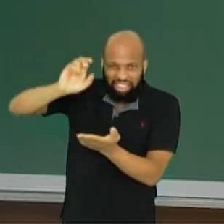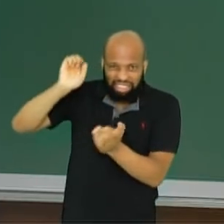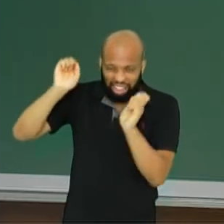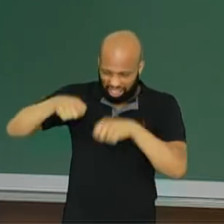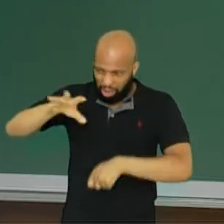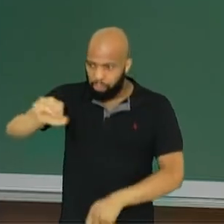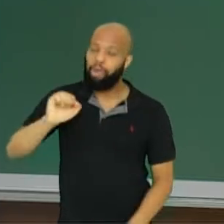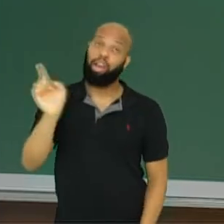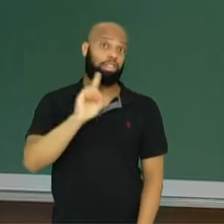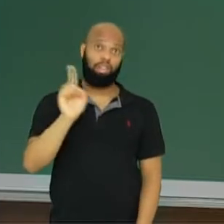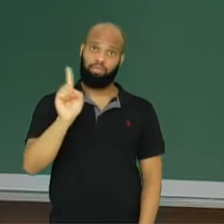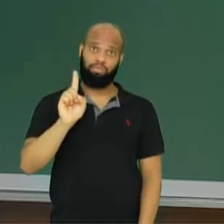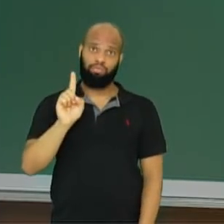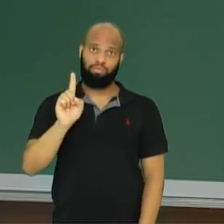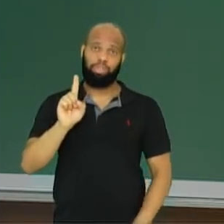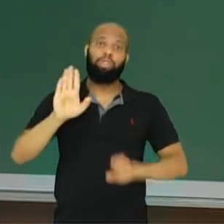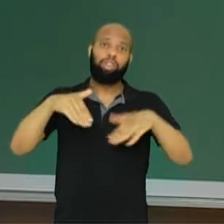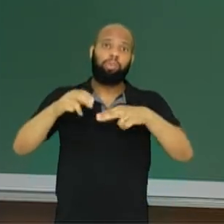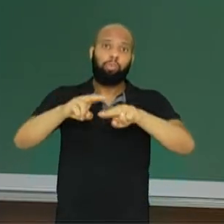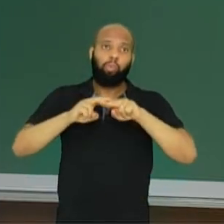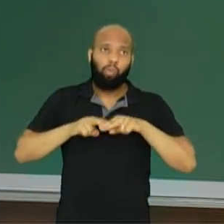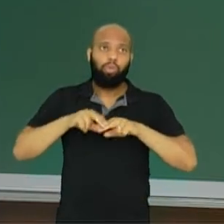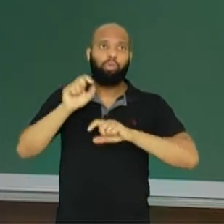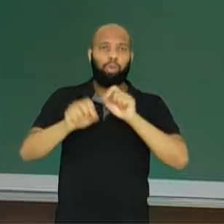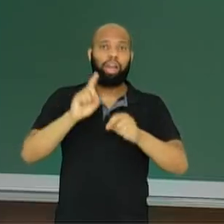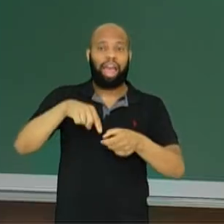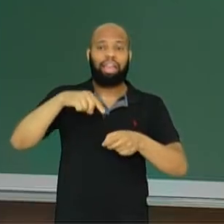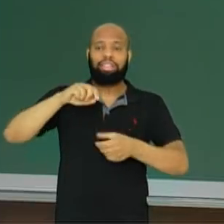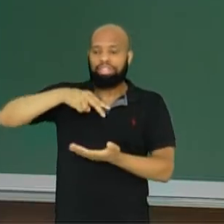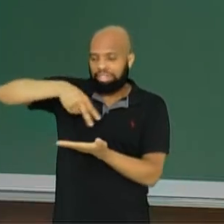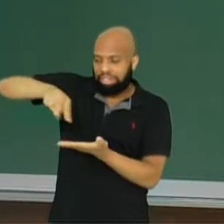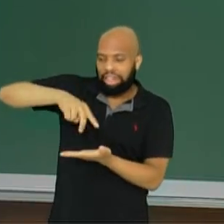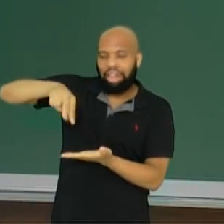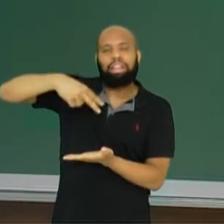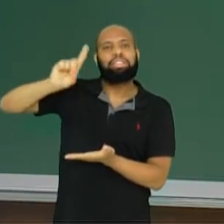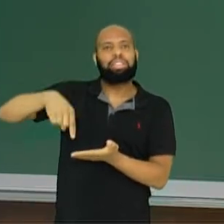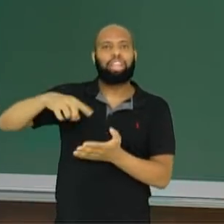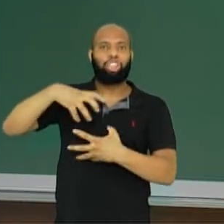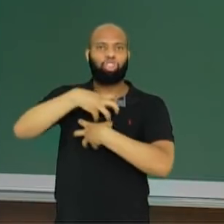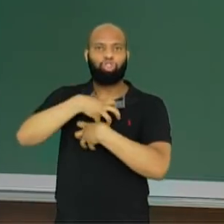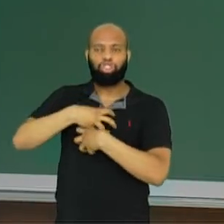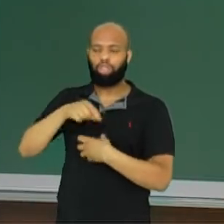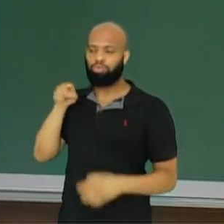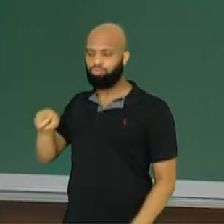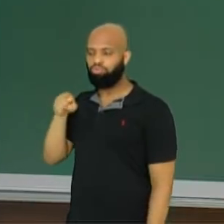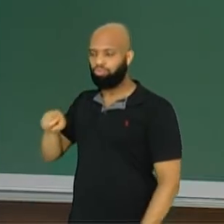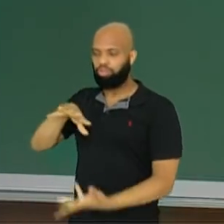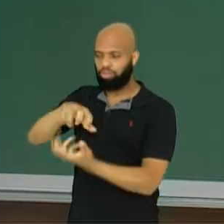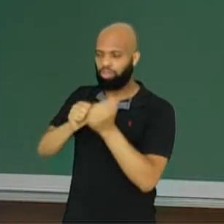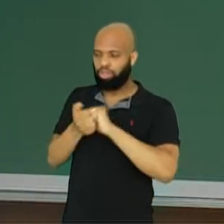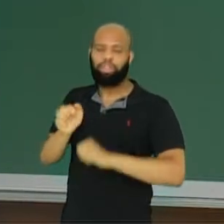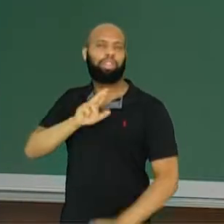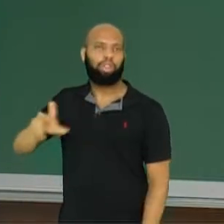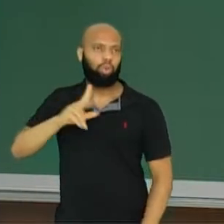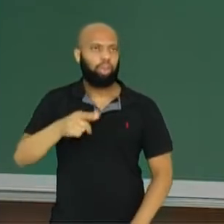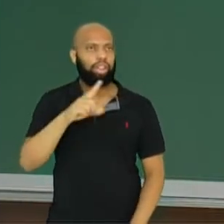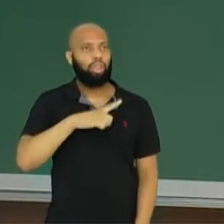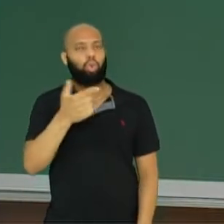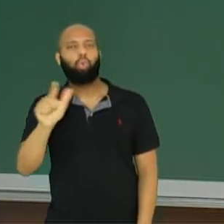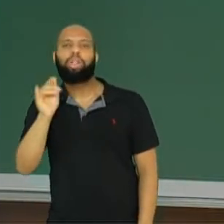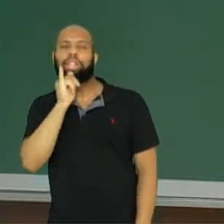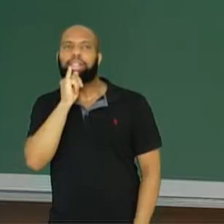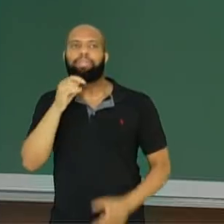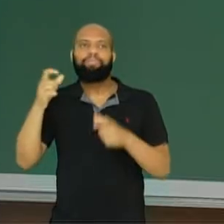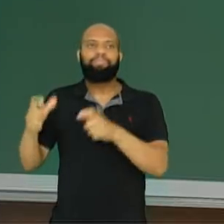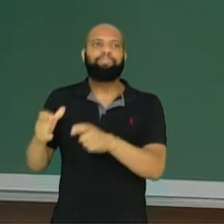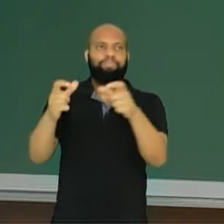pega. Por isso que a dança da capoeira que é um patrimônio imaterial, algo que você não pega. Outros exemplos,